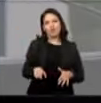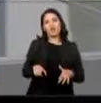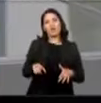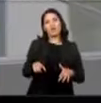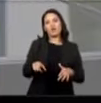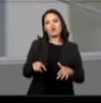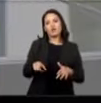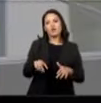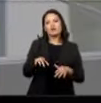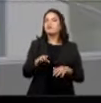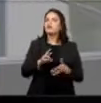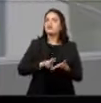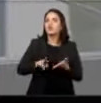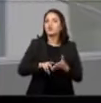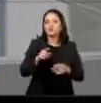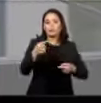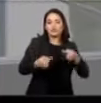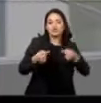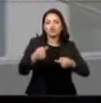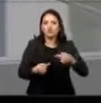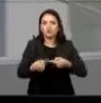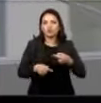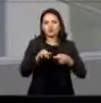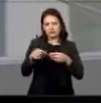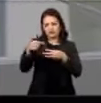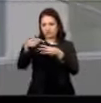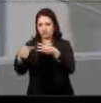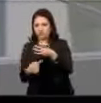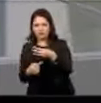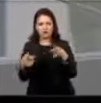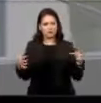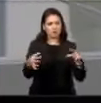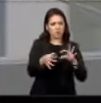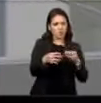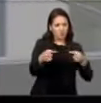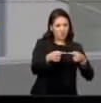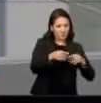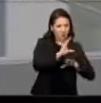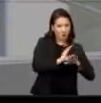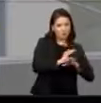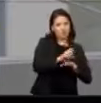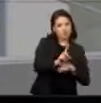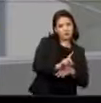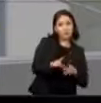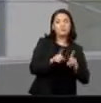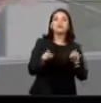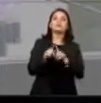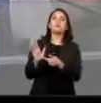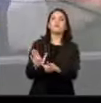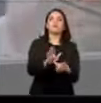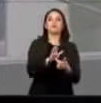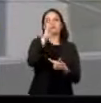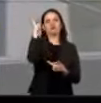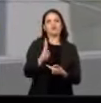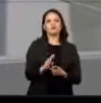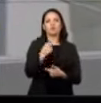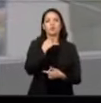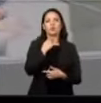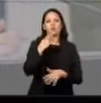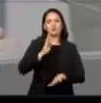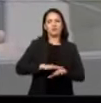para discutir a constitucionalidade dessas normas legais, mas para sinalizar ao Brasil que não é possível retroagir